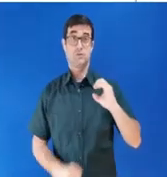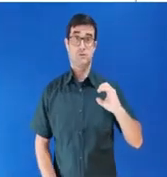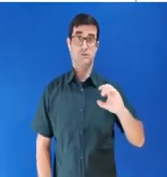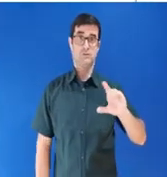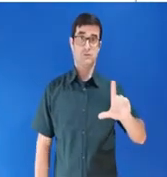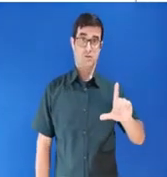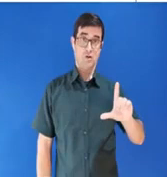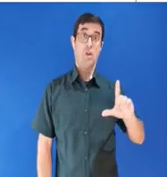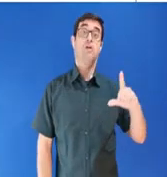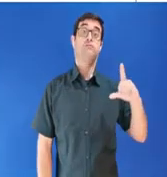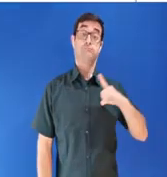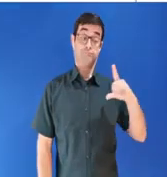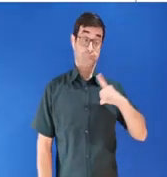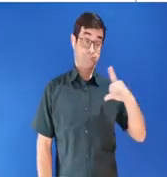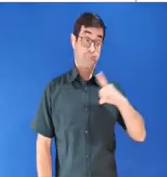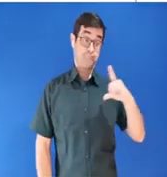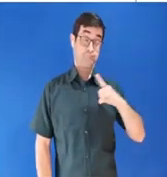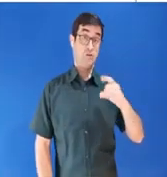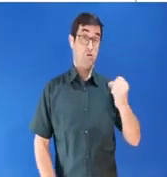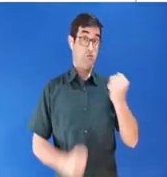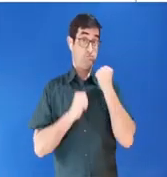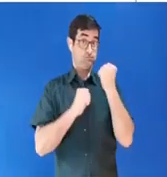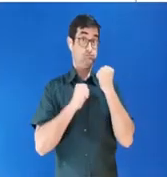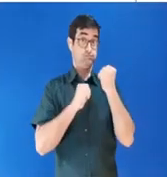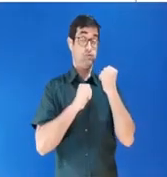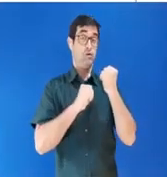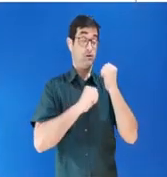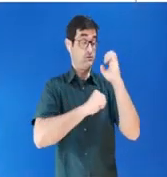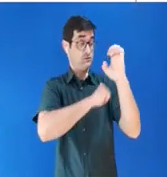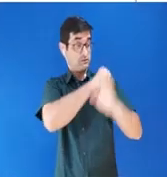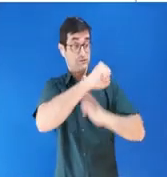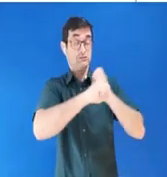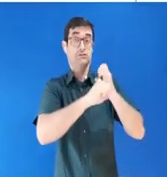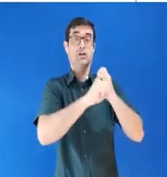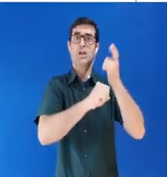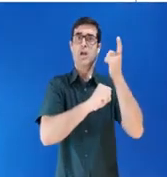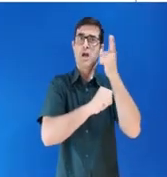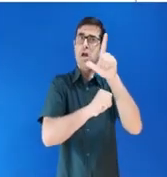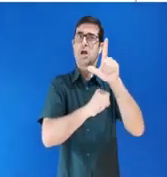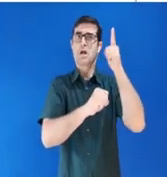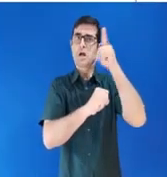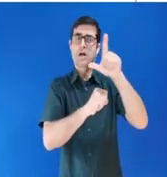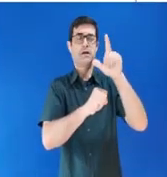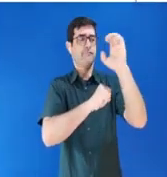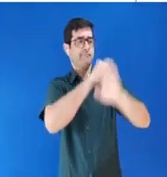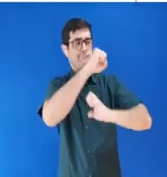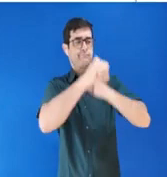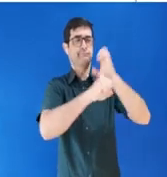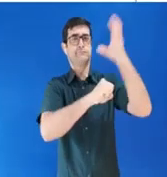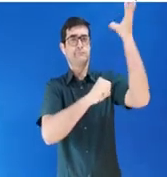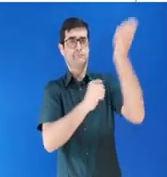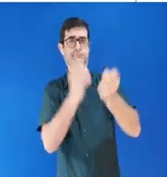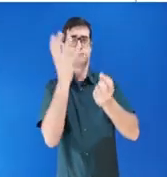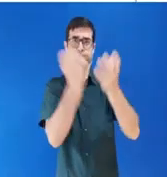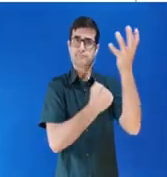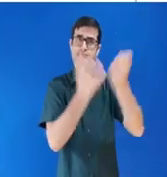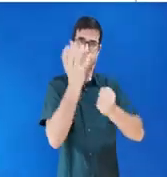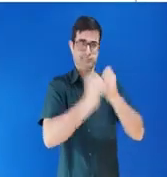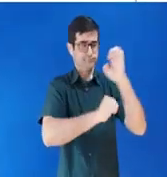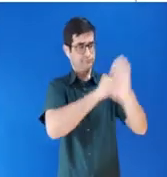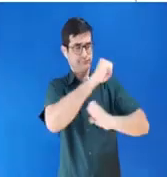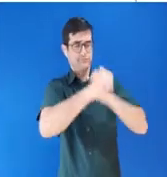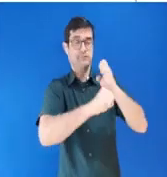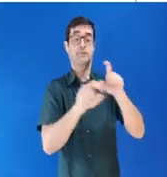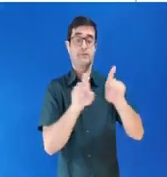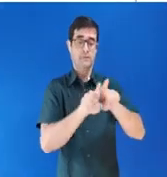efetiva, ele atrai os elétrons, então ele tem tendência a ganhar elétrons. A mesma coisa que entre o rubídio e o iodo, a gente